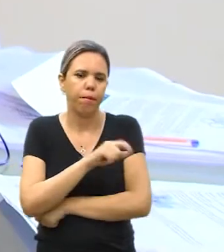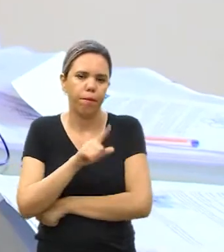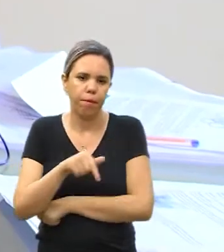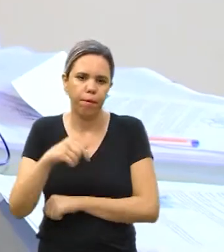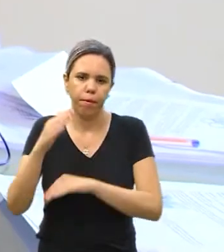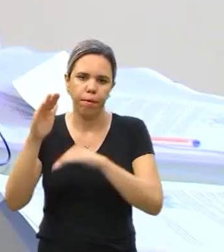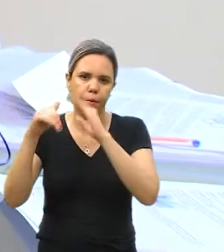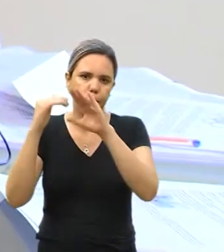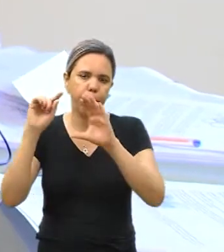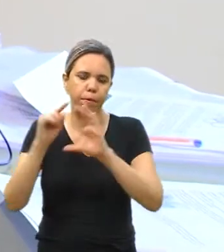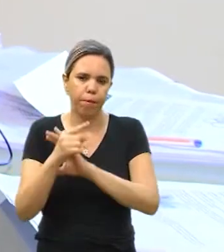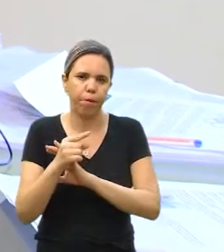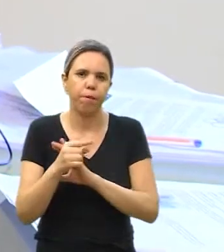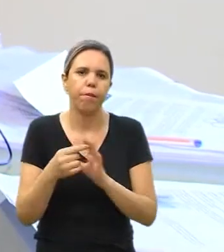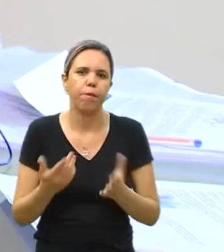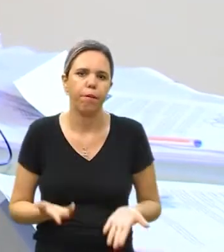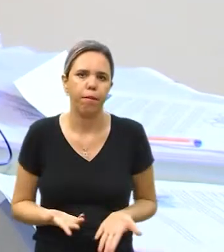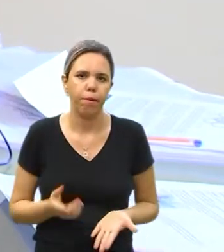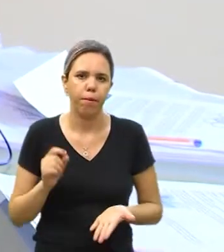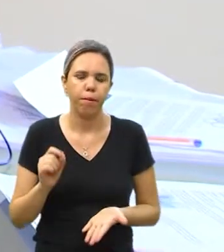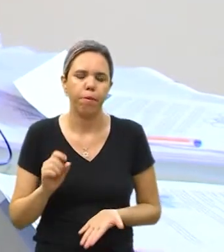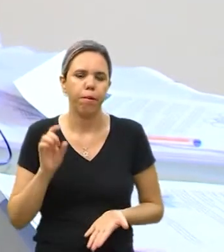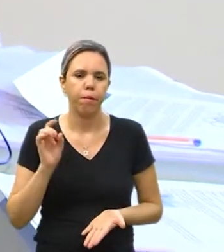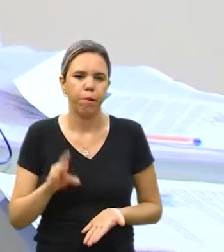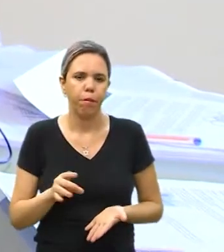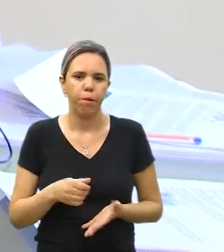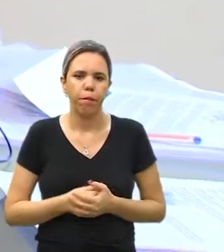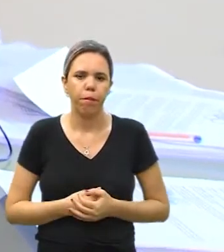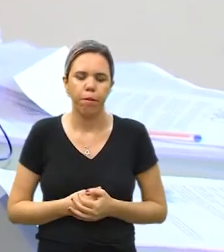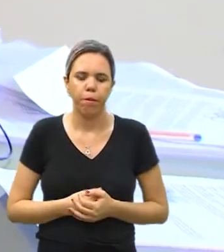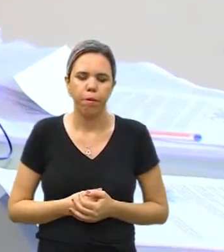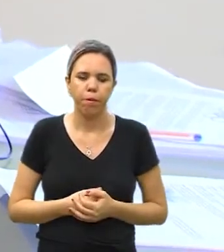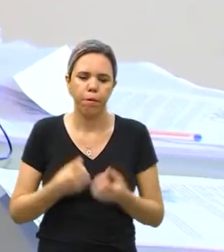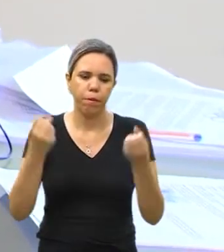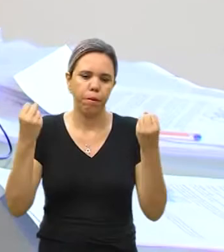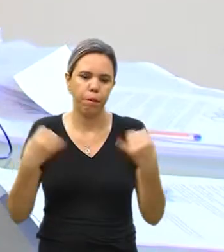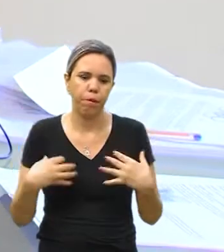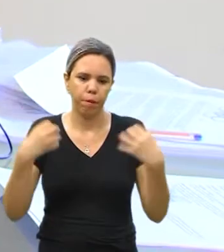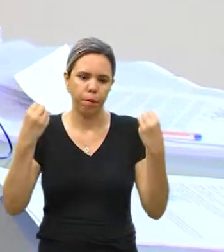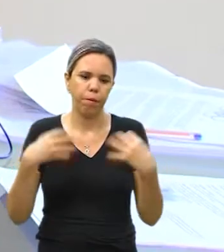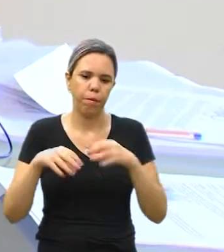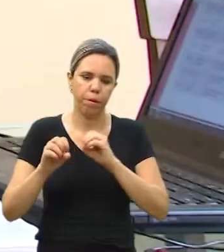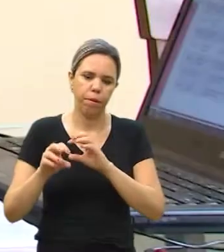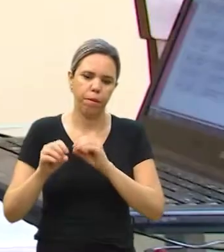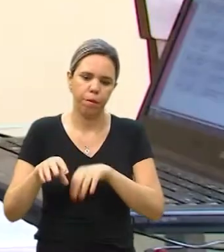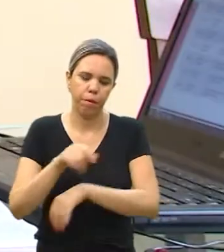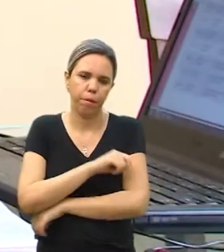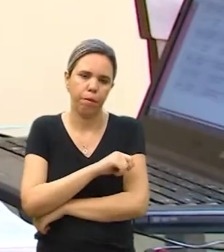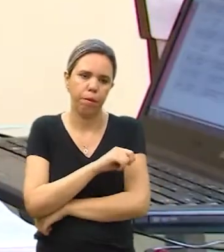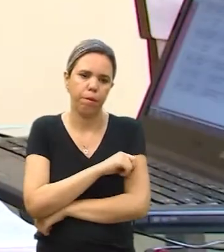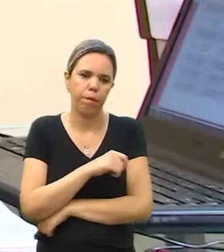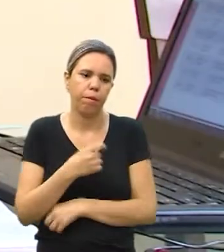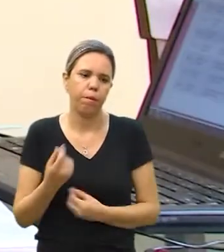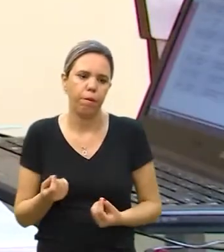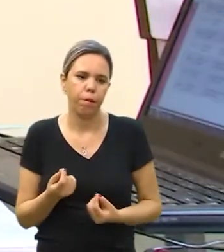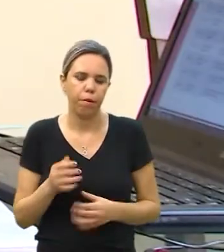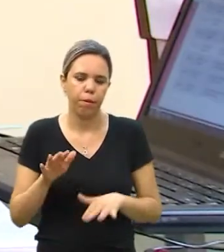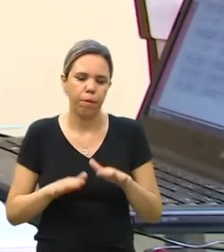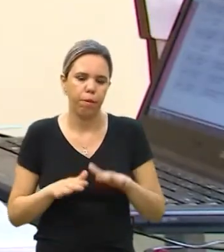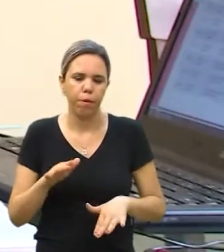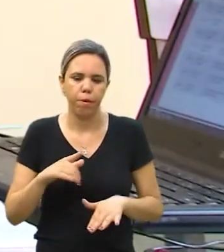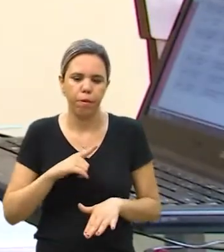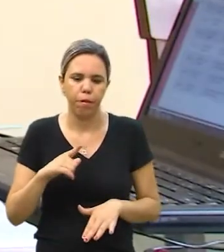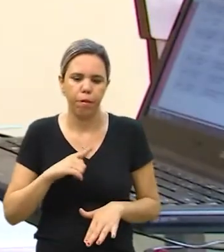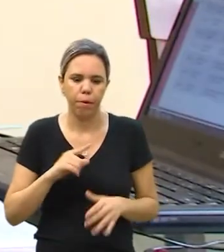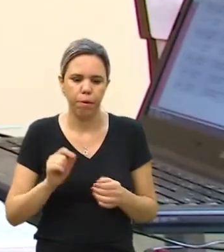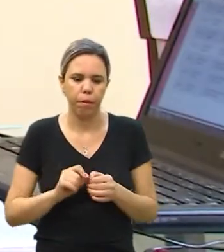vai mais além do que só estar lá explicando, ensinando os alunos. O que muitas vezes